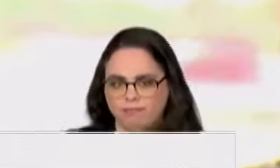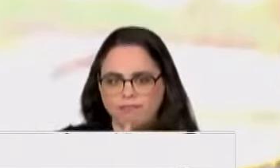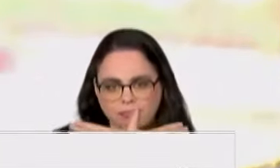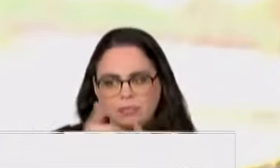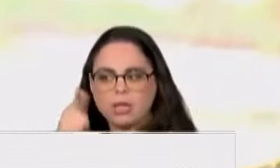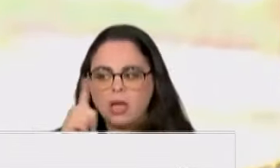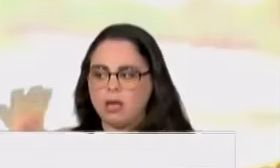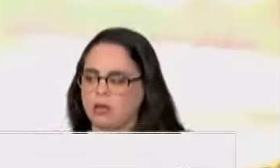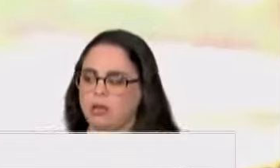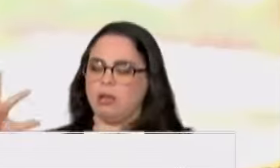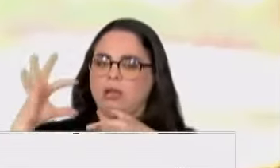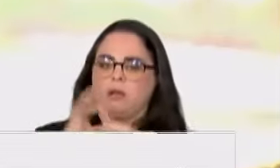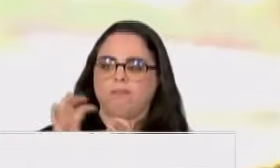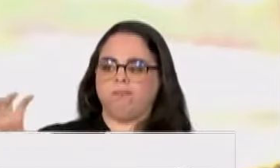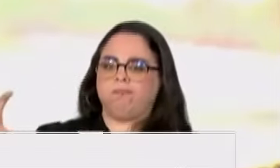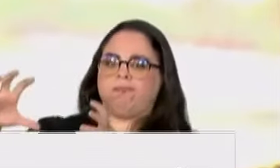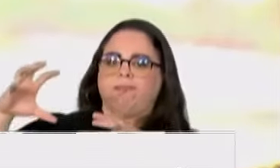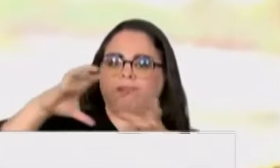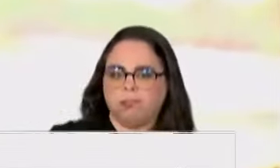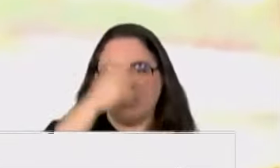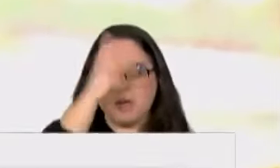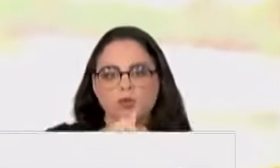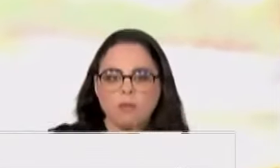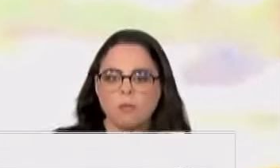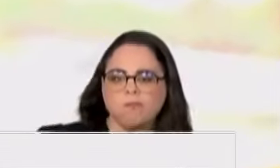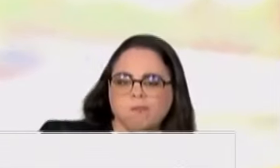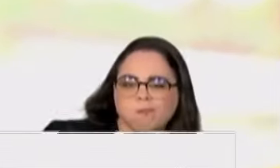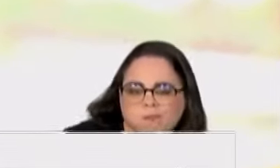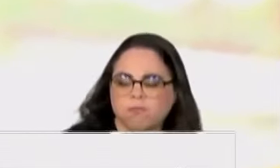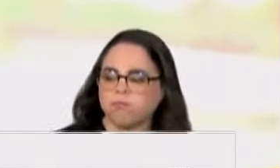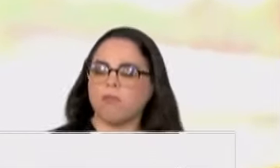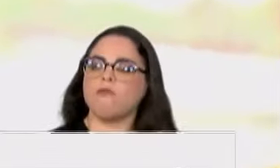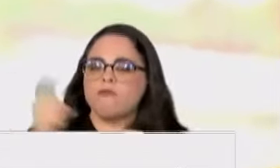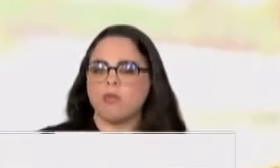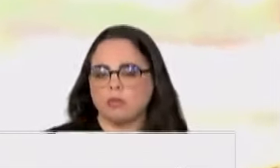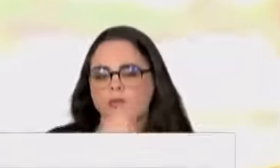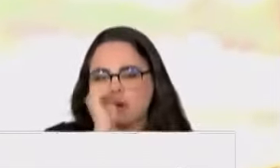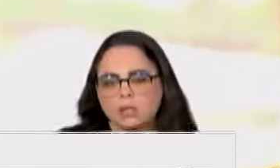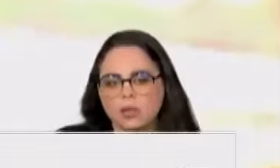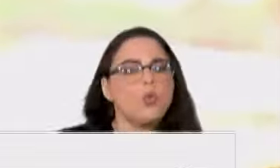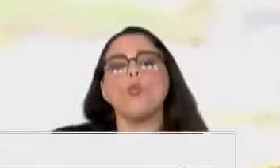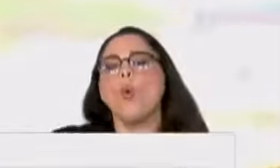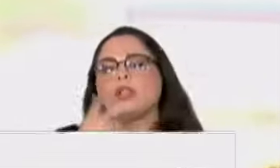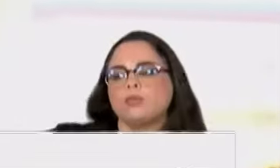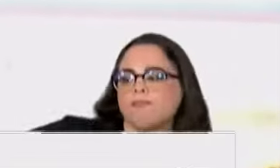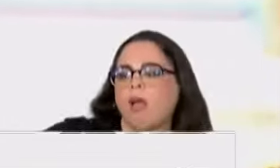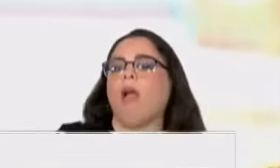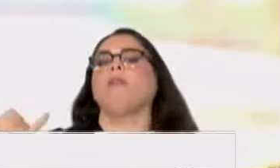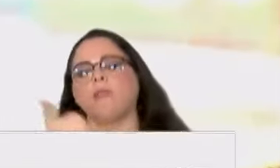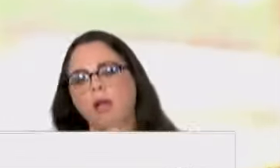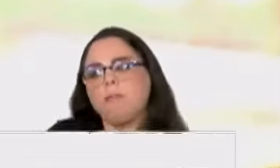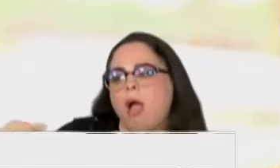fazer essa repatriação em grande volume de pessoas, de repatriados. Quantos voos é possível